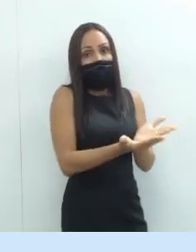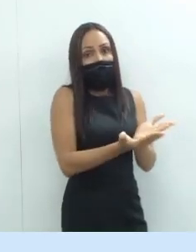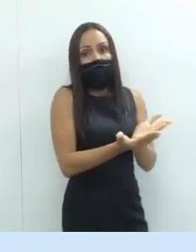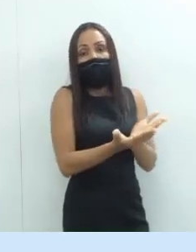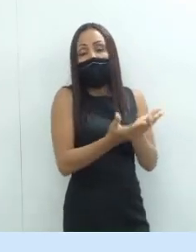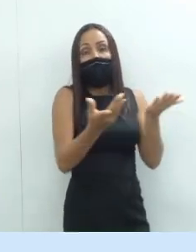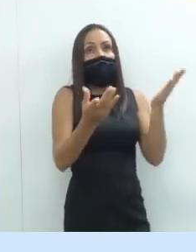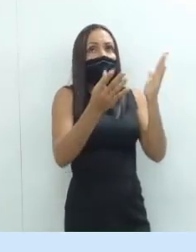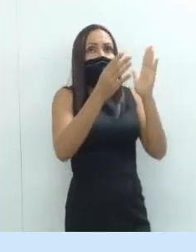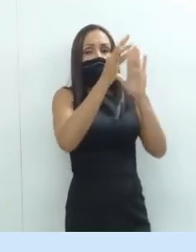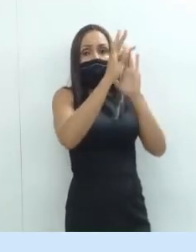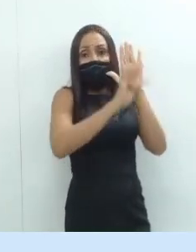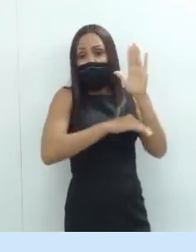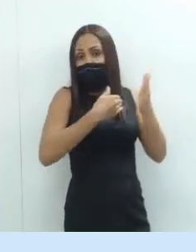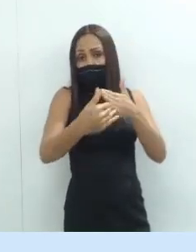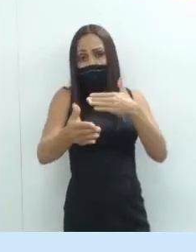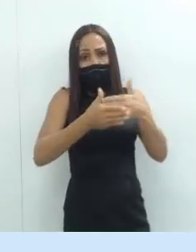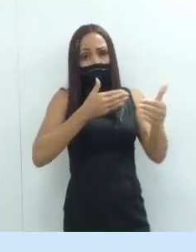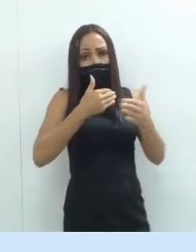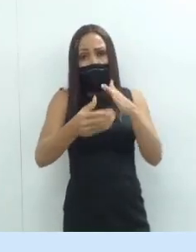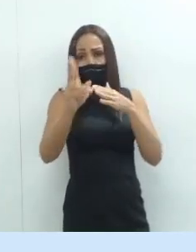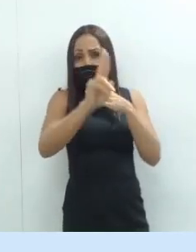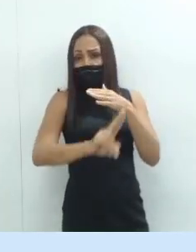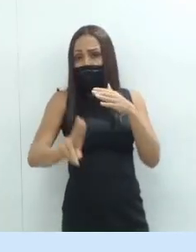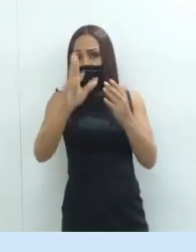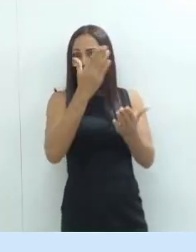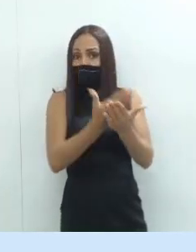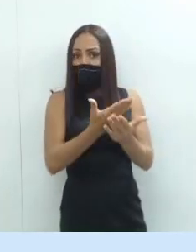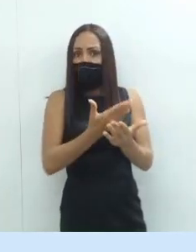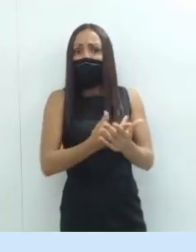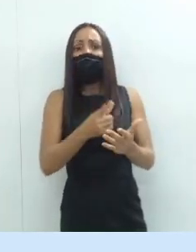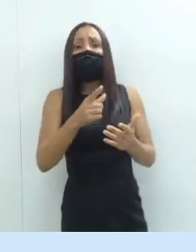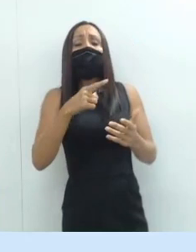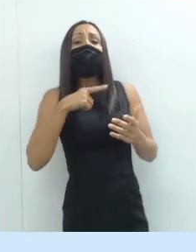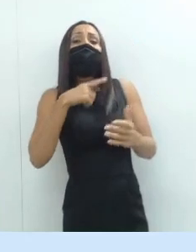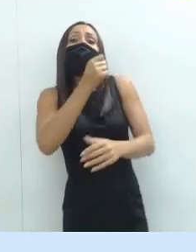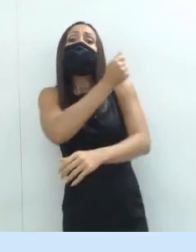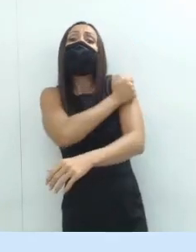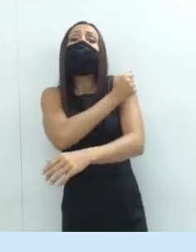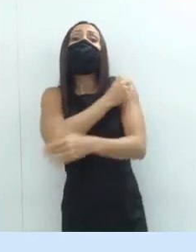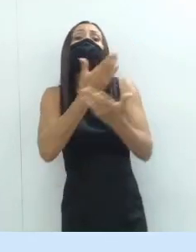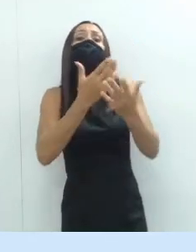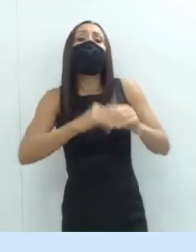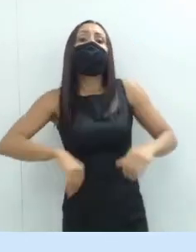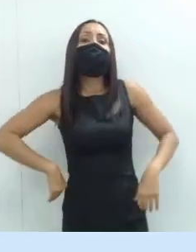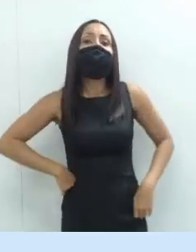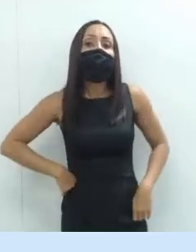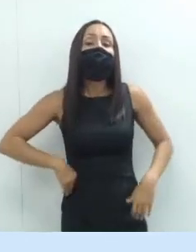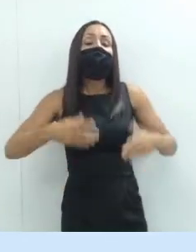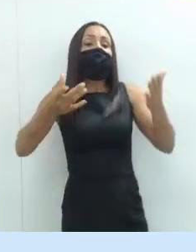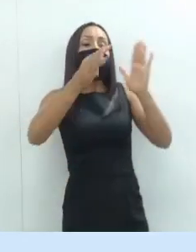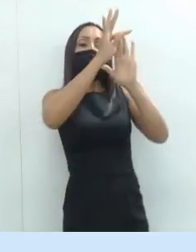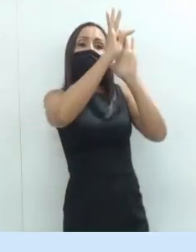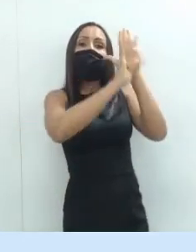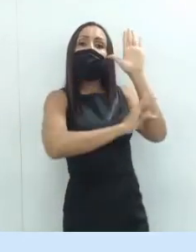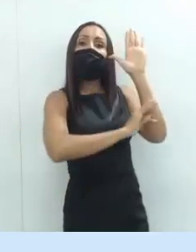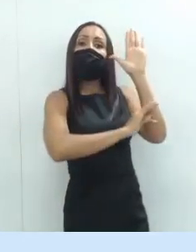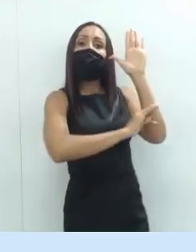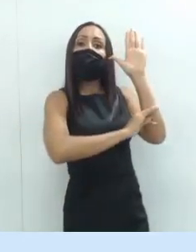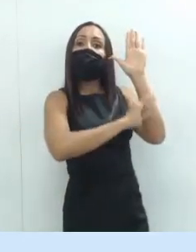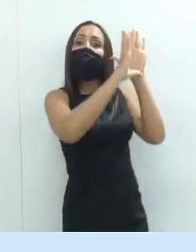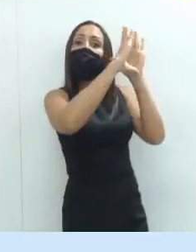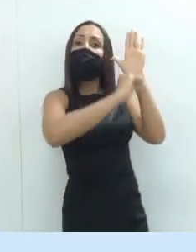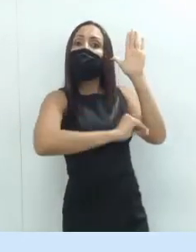um texto qualquer ali utilizado na aula, e tem gente que faz o quê? Pega o texto e sai